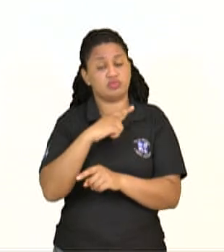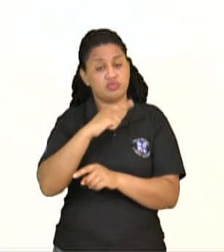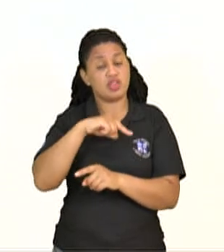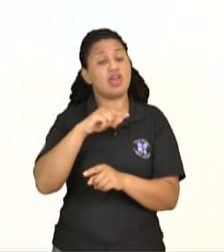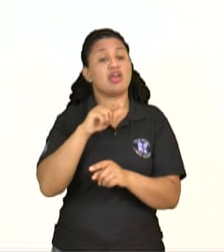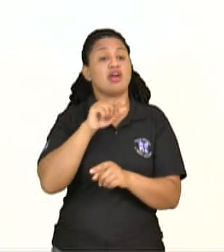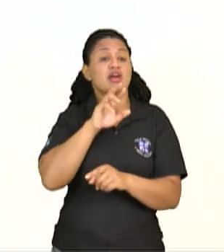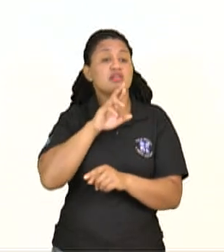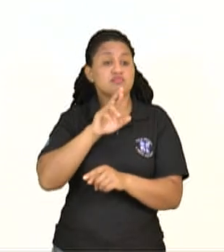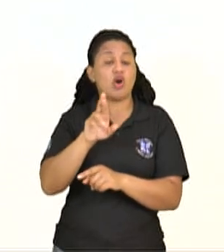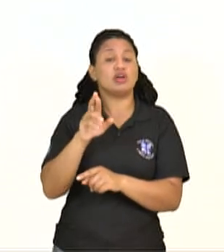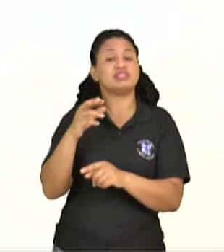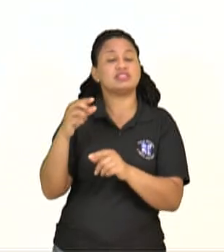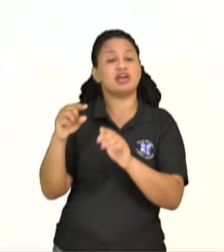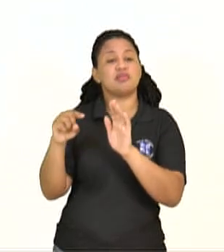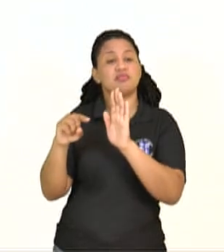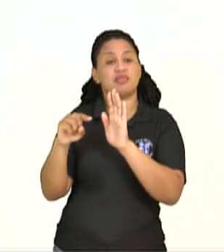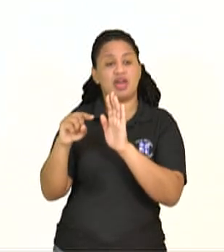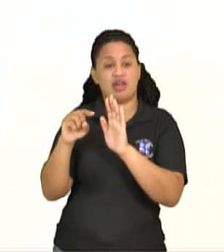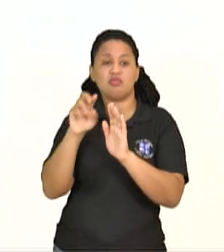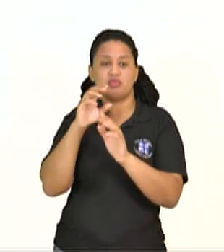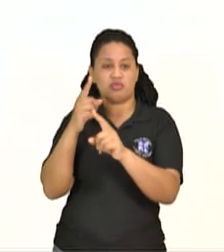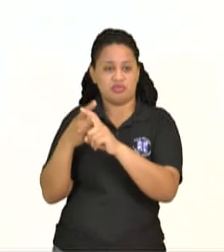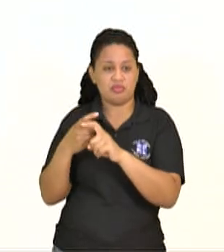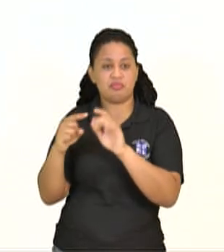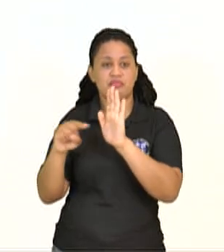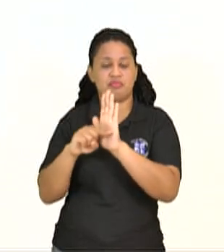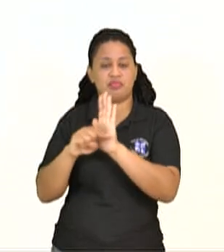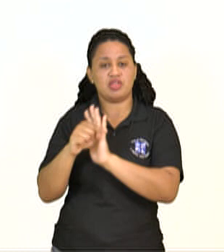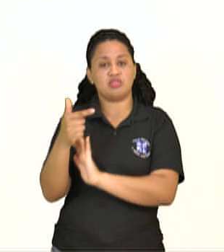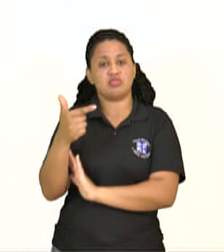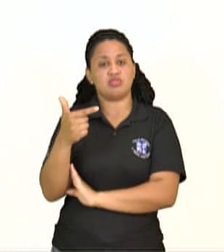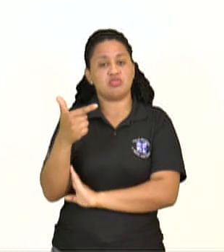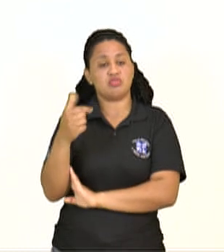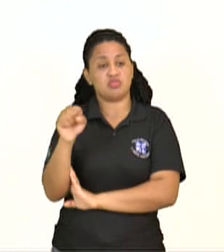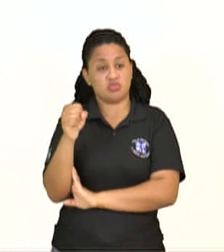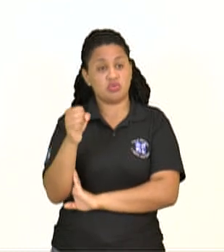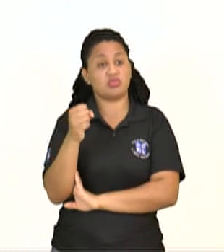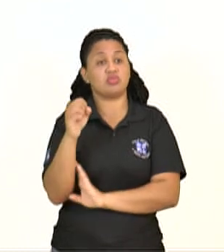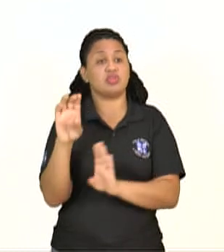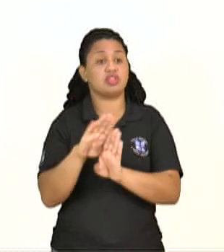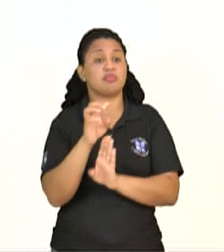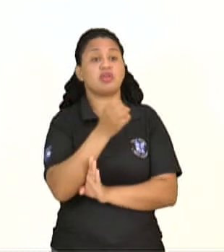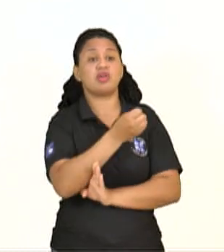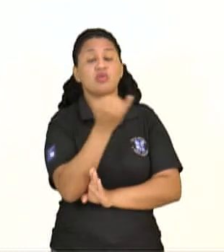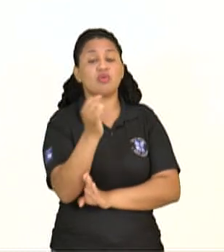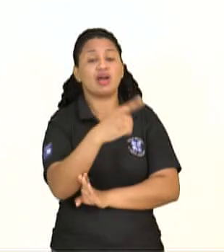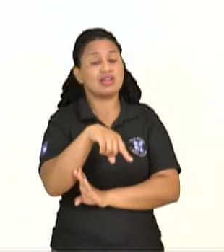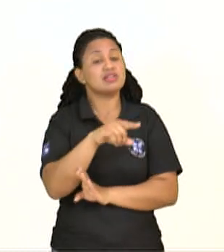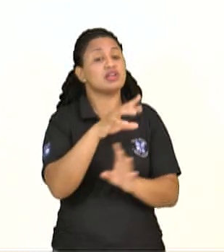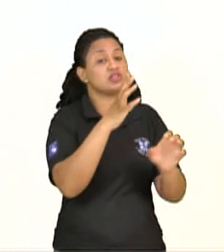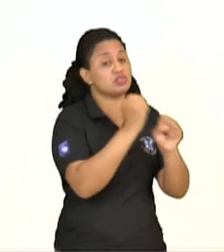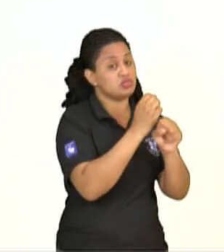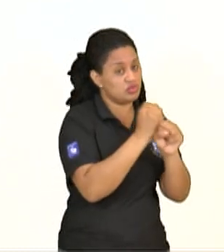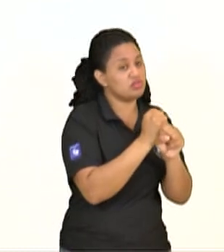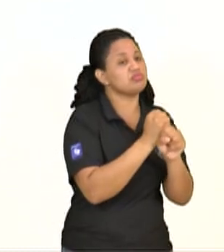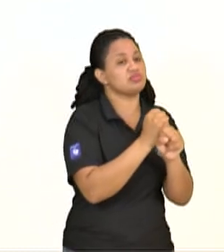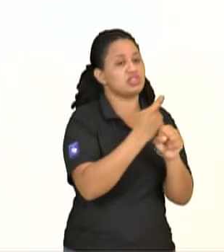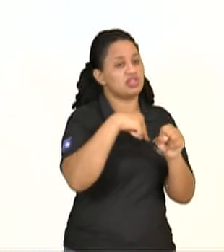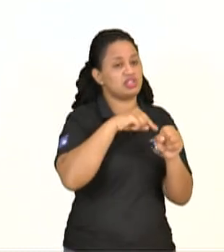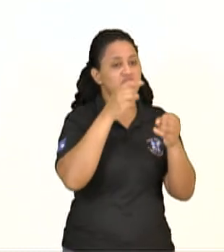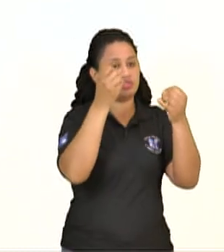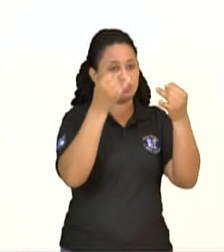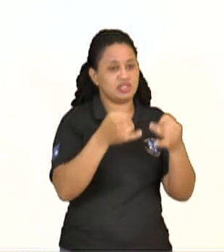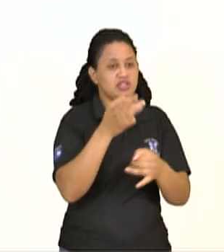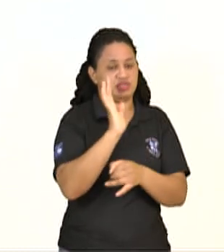seja igual ali a menos 28, tá? Então, e quais destas, né, que é em relação à soma? Então, é isso que a gente veio